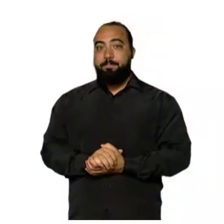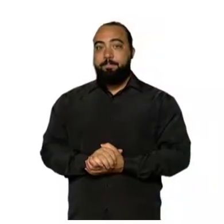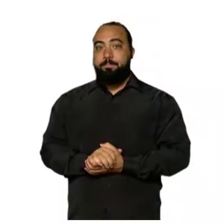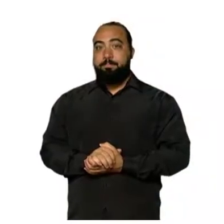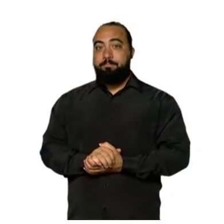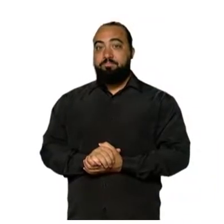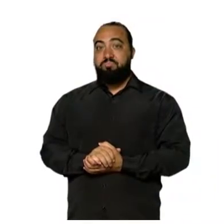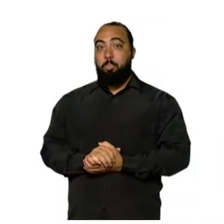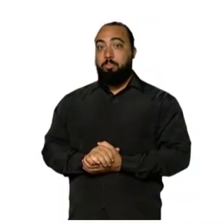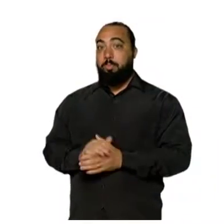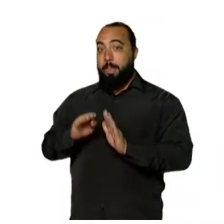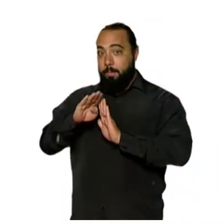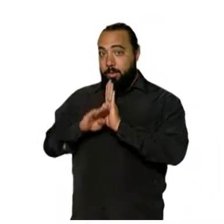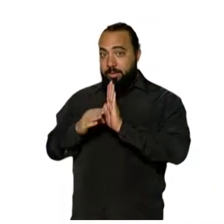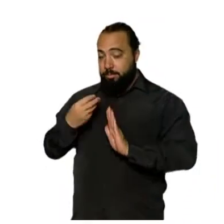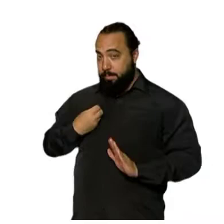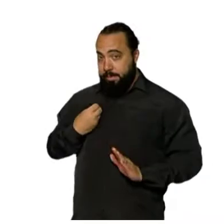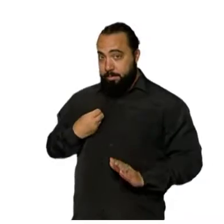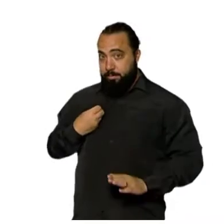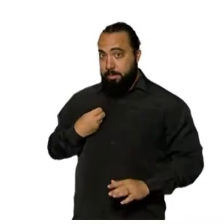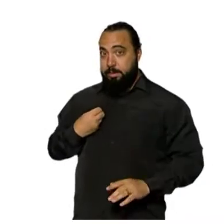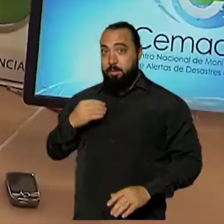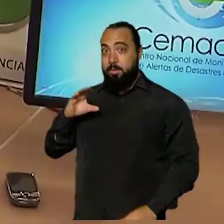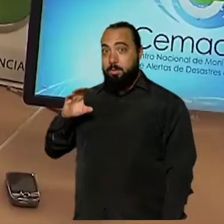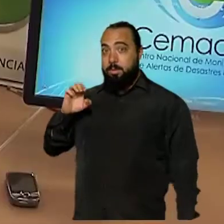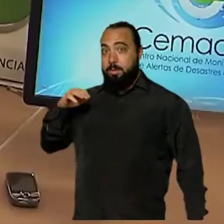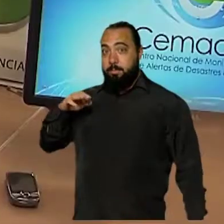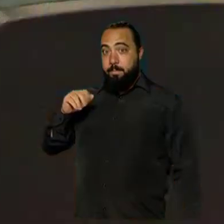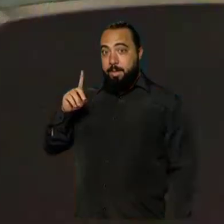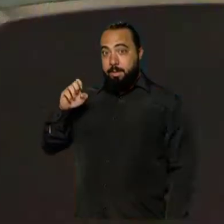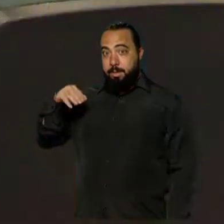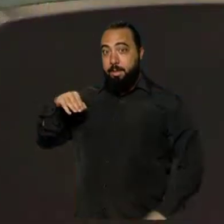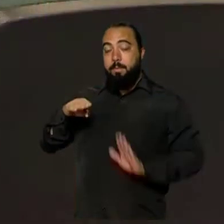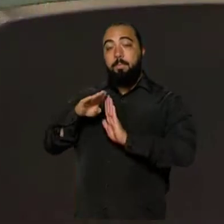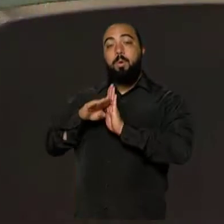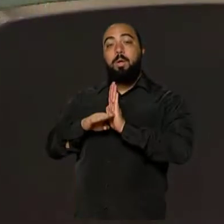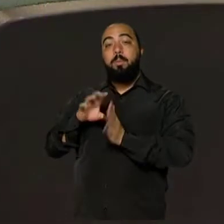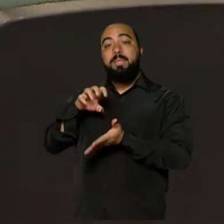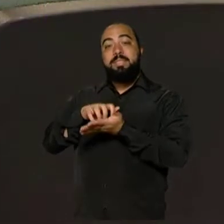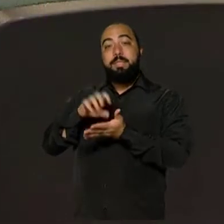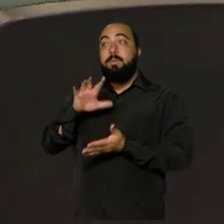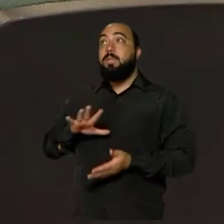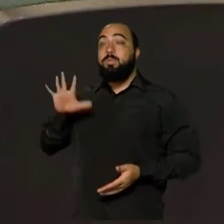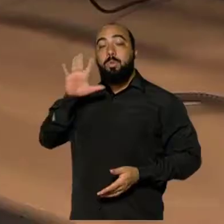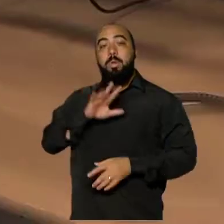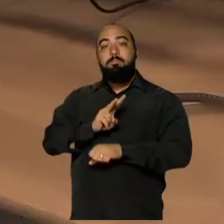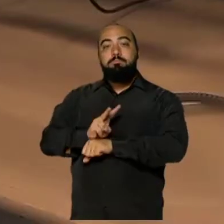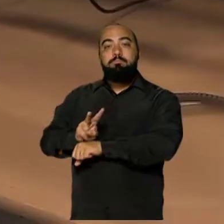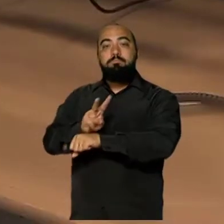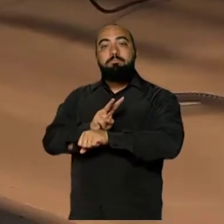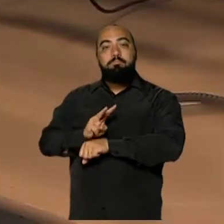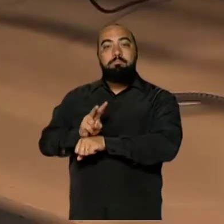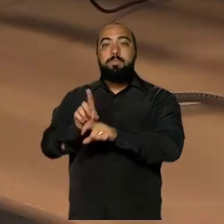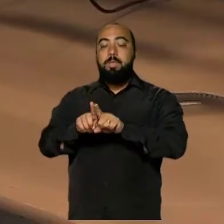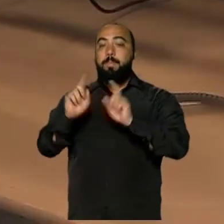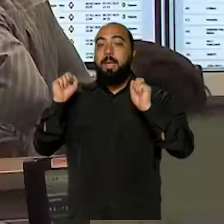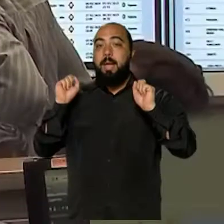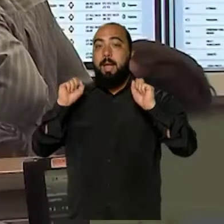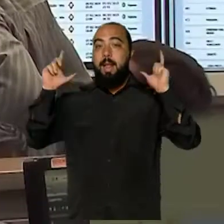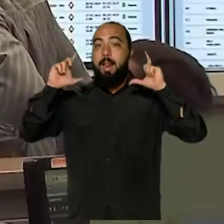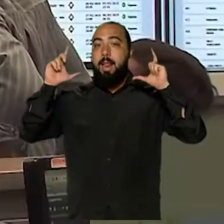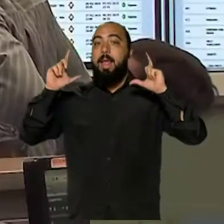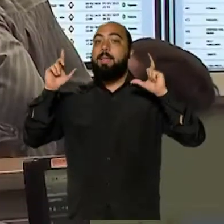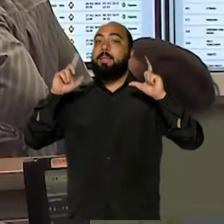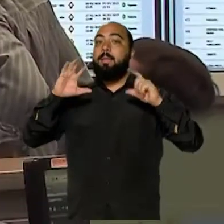O projeto tem a participação do CEMADEM Educação, programa do Centro Nacional de Monitoramento e Alertas de